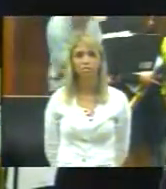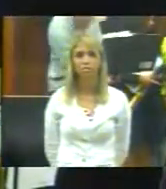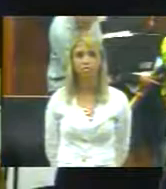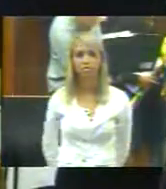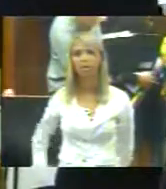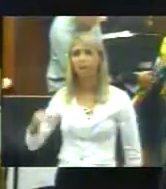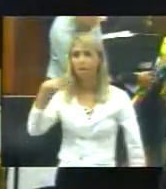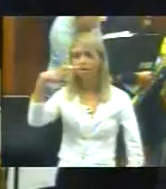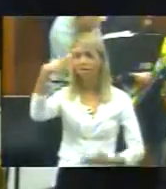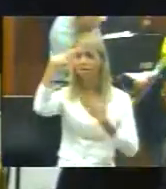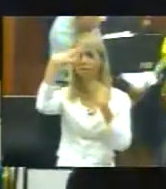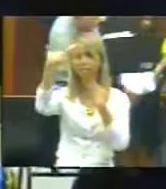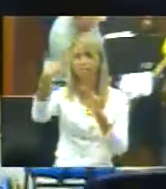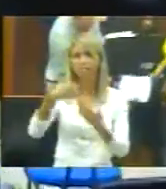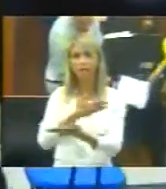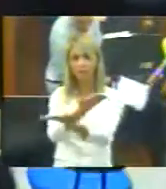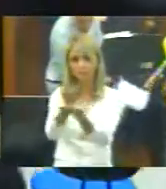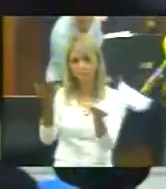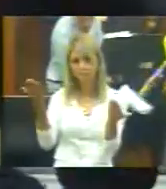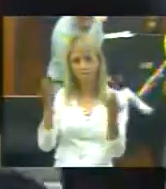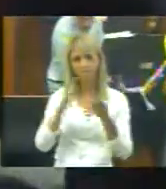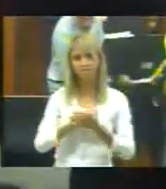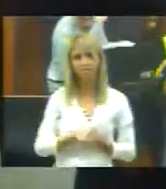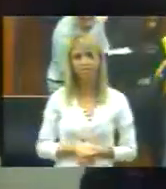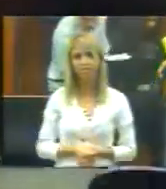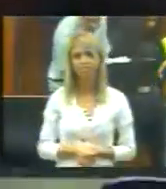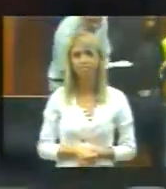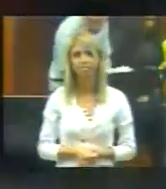Quero agradecer a presença de todos,